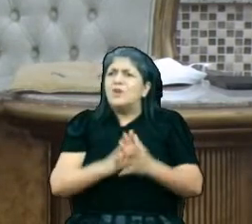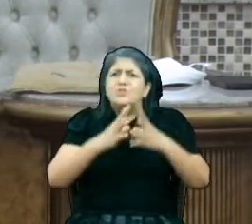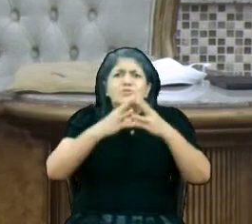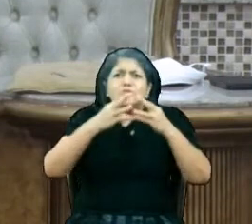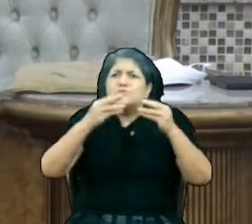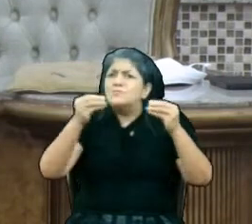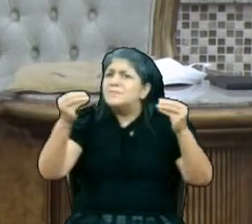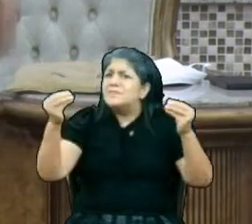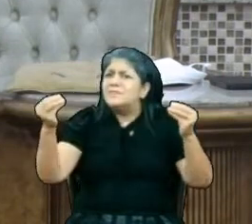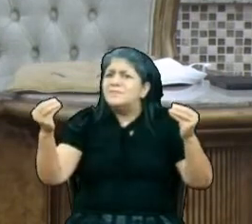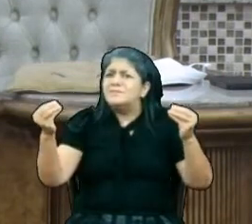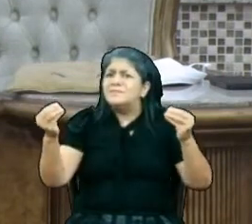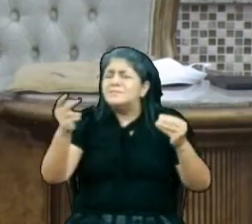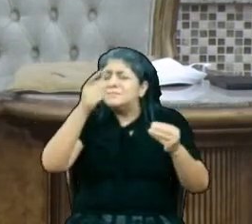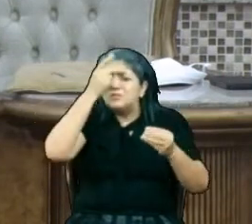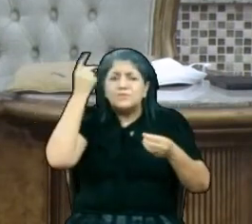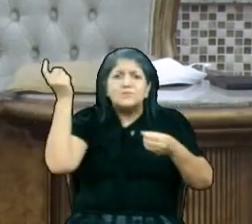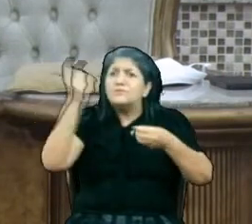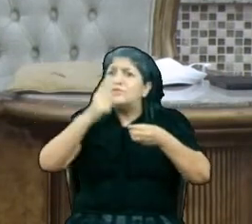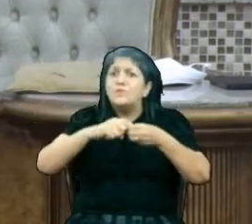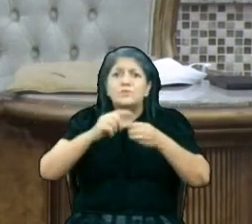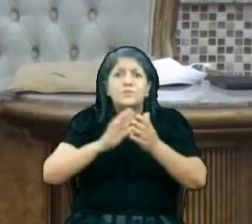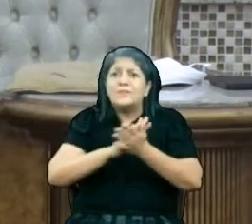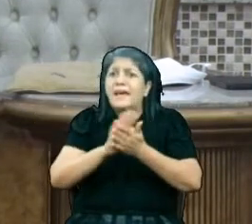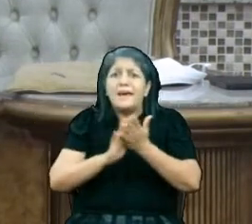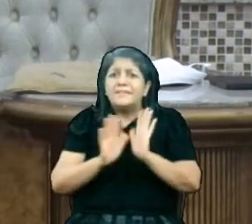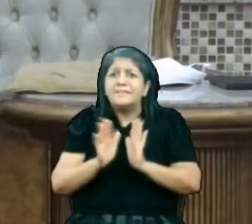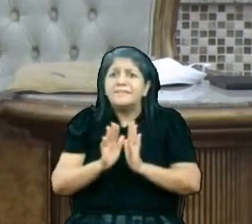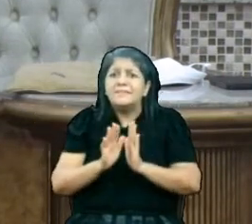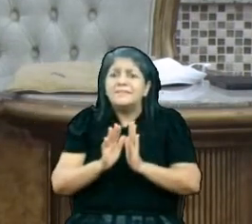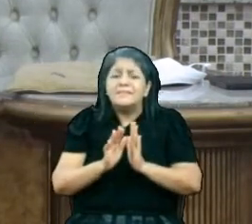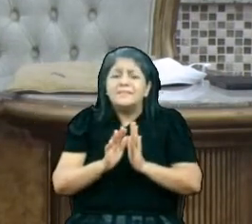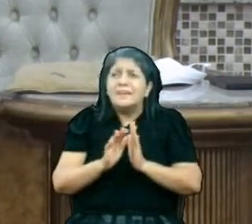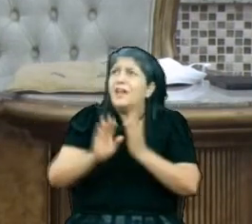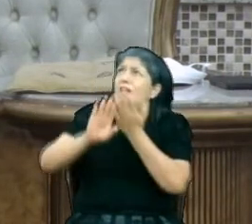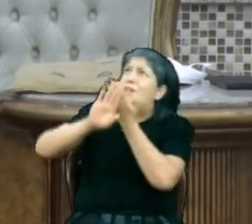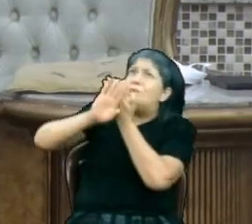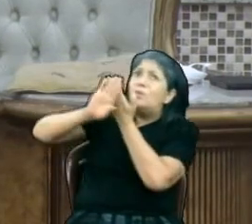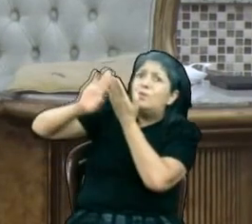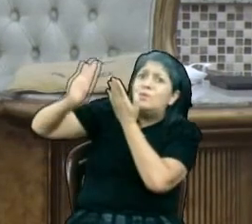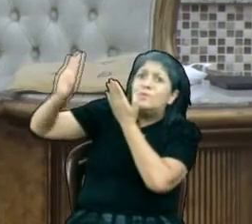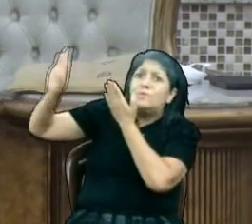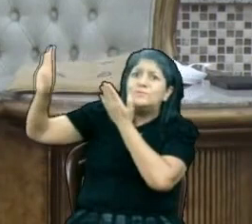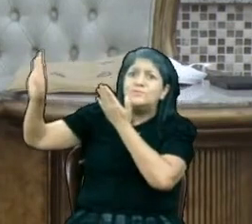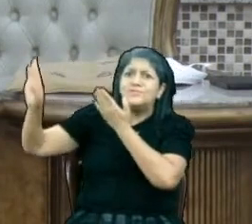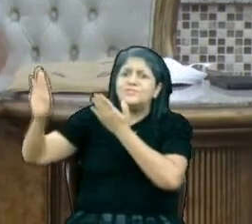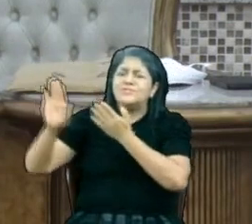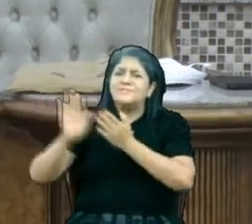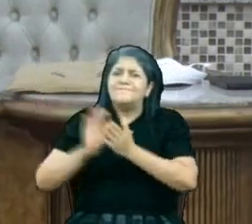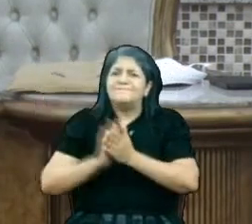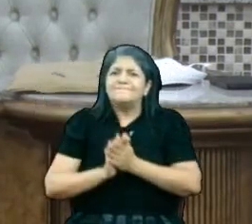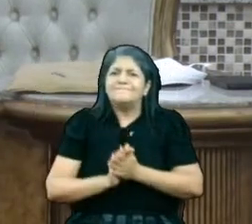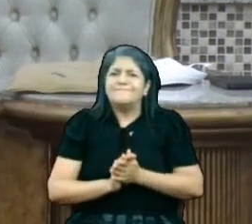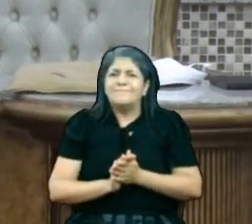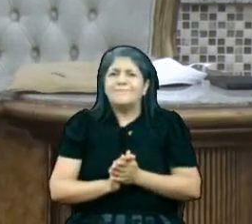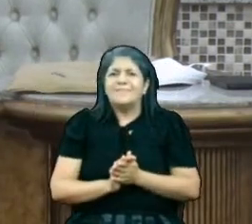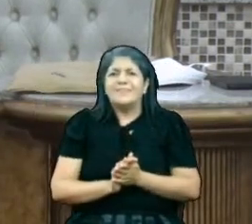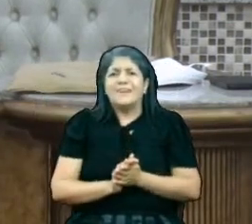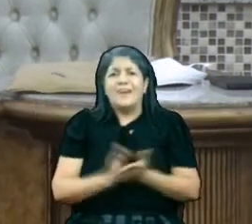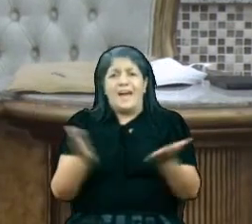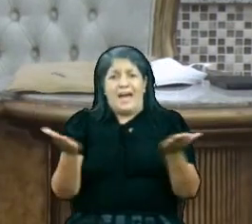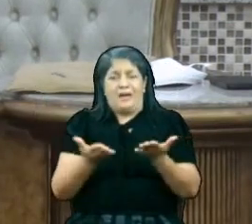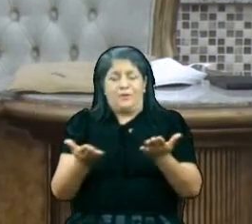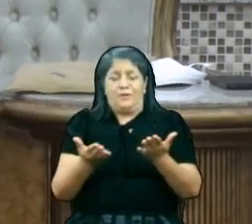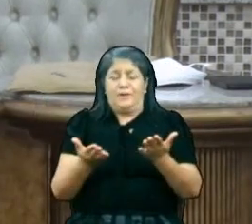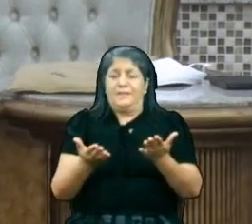igreja a Jesus Cristo não foi por acaso que ele nos contou esta parada qual mulher